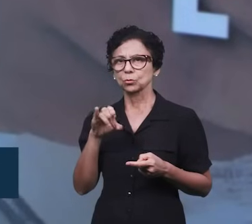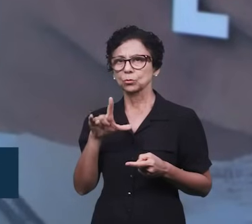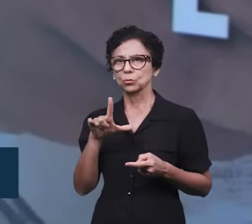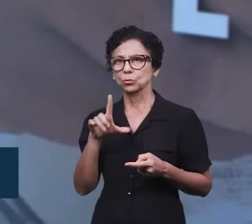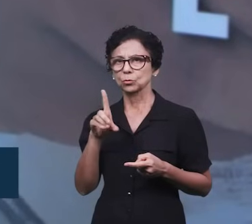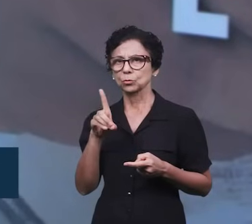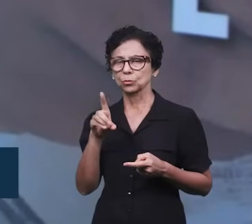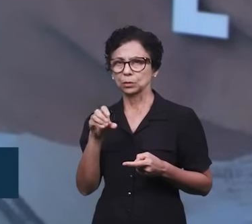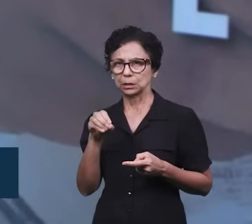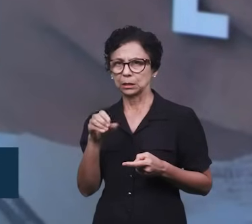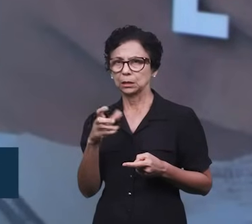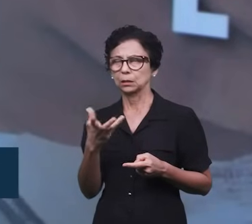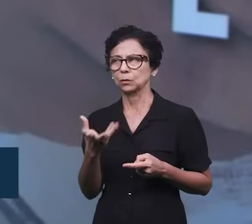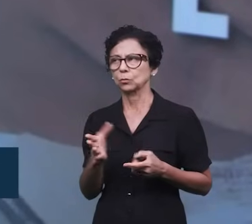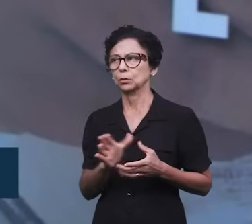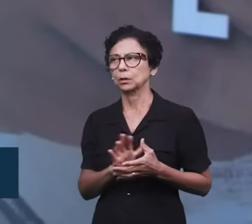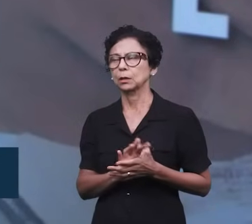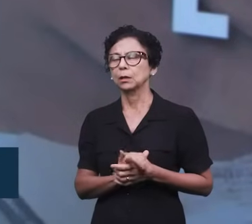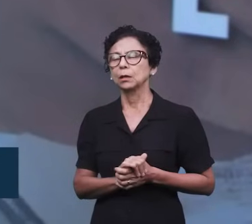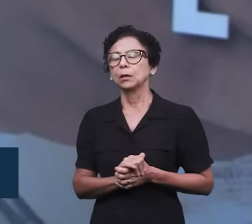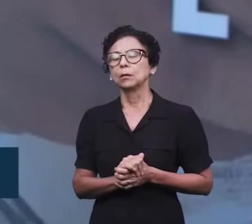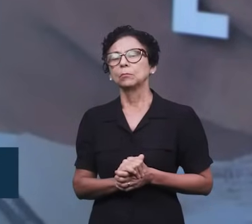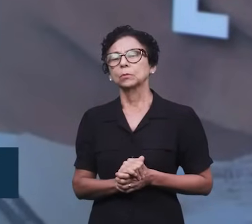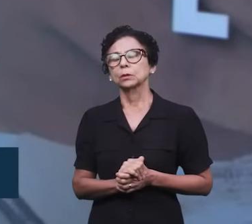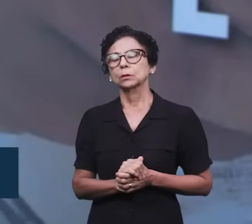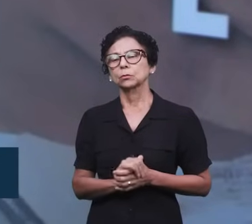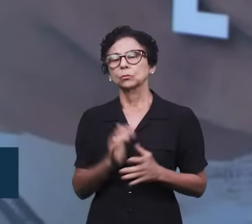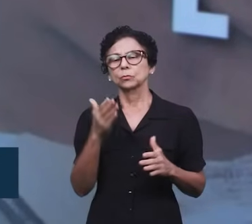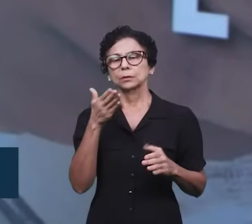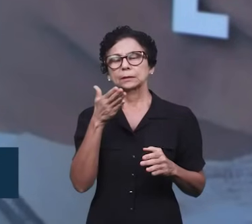como Bagre, Melgaço,